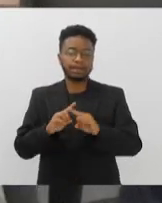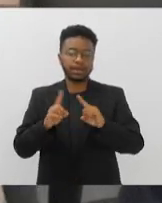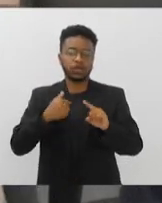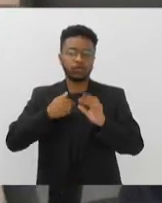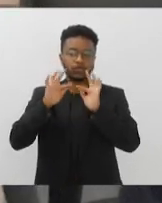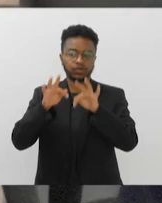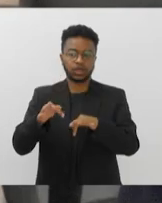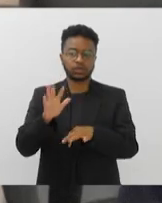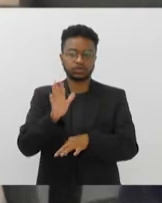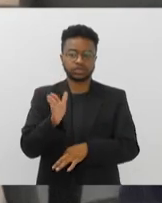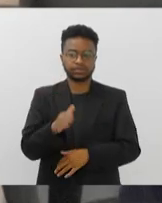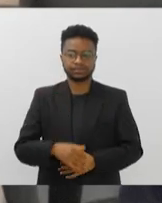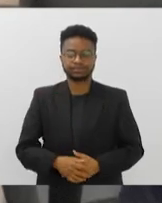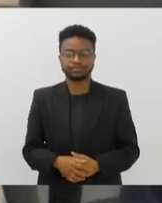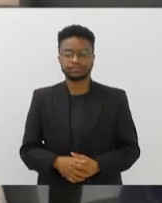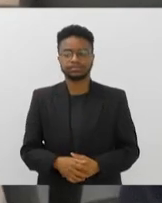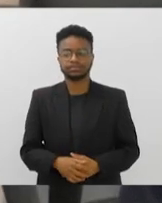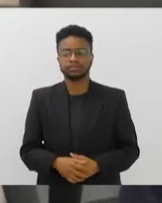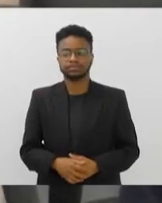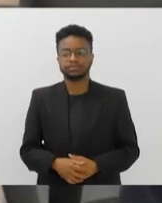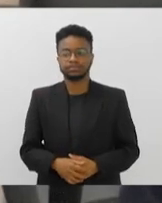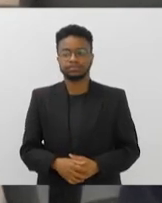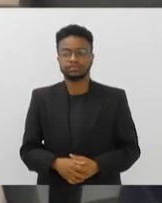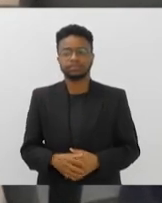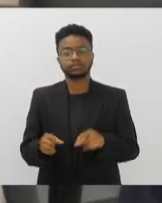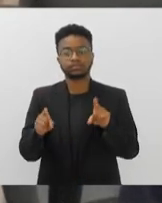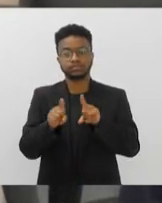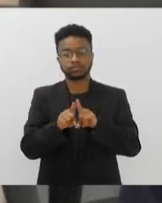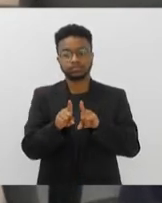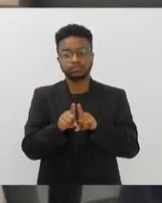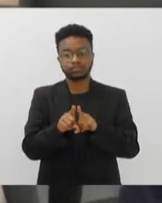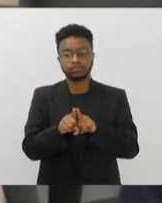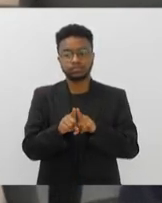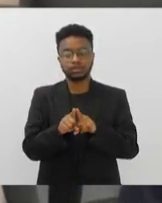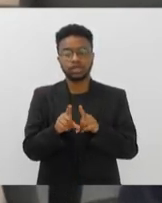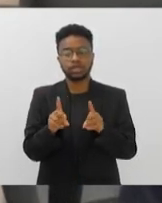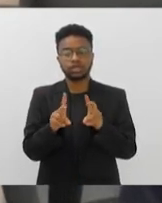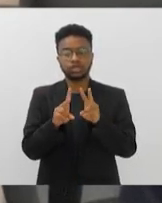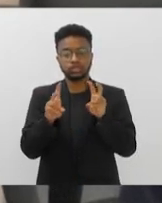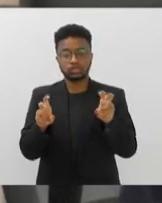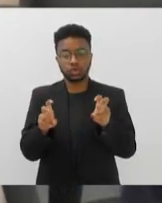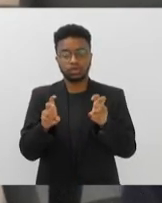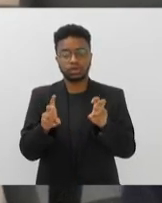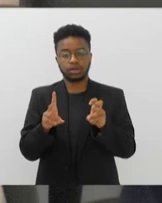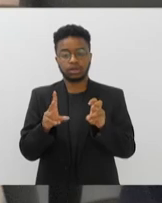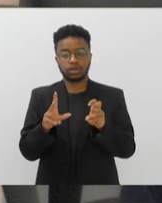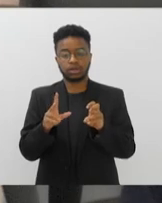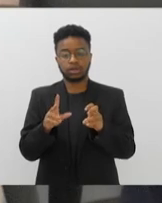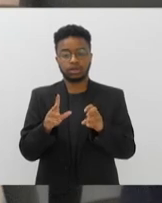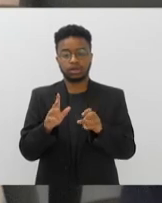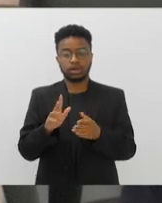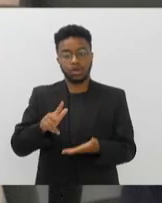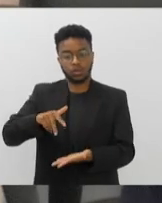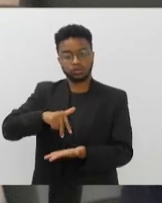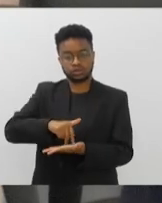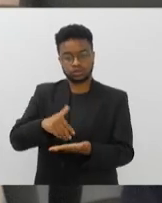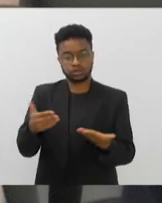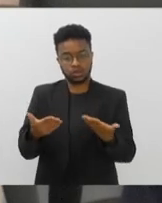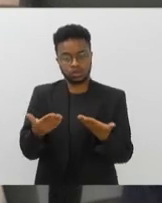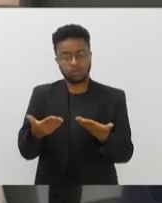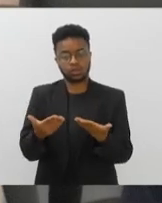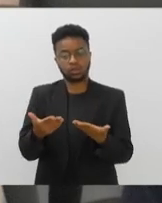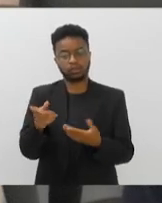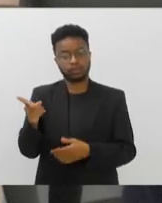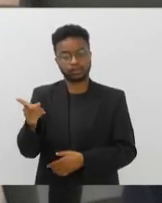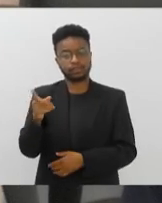final logo pode deixar eh e com relação eh a esse essa posição que que nós temos aqui ocupada pelo Dr